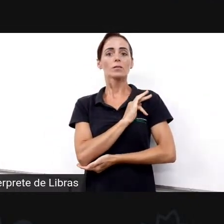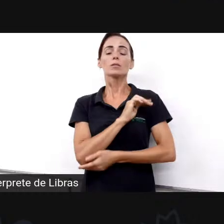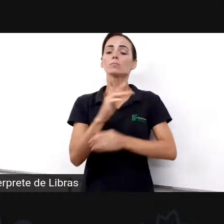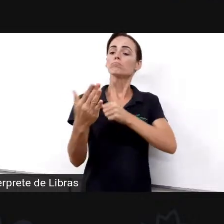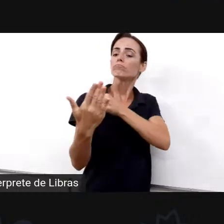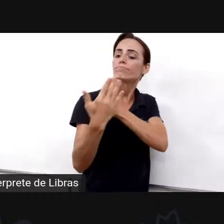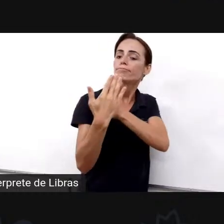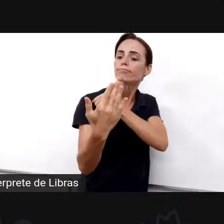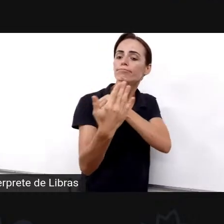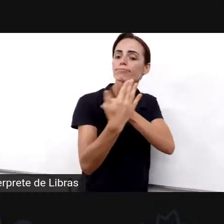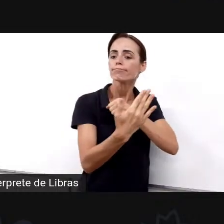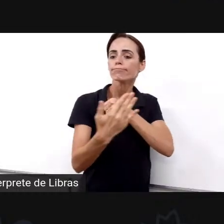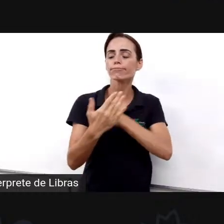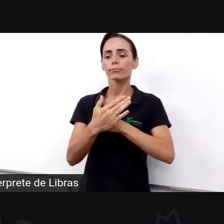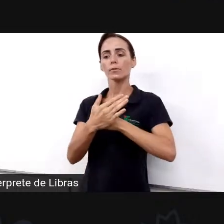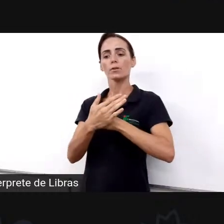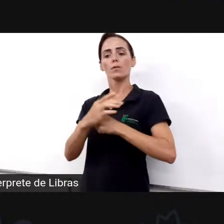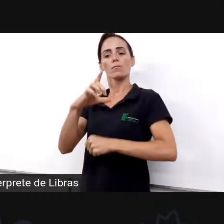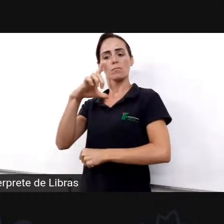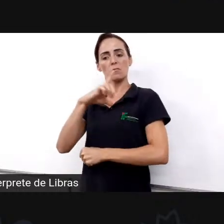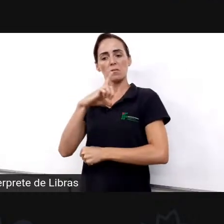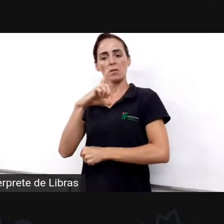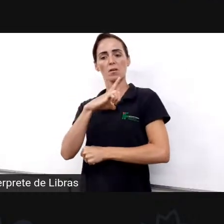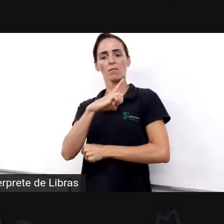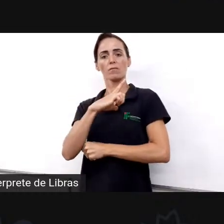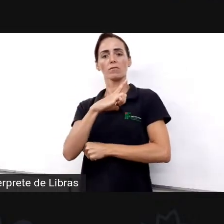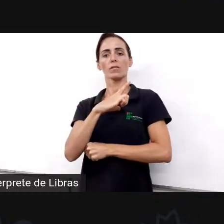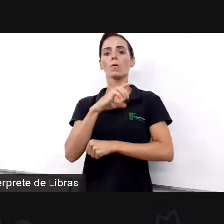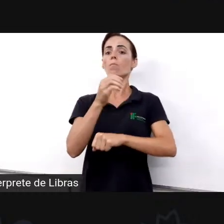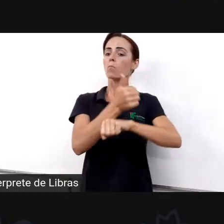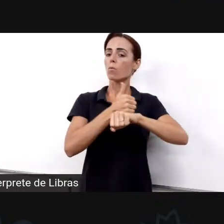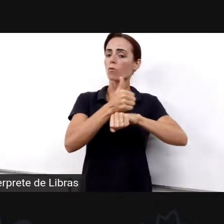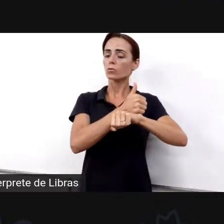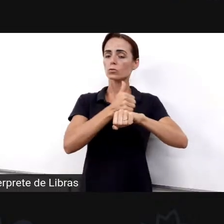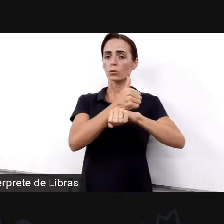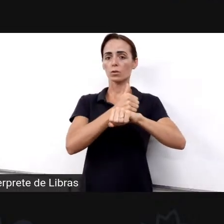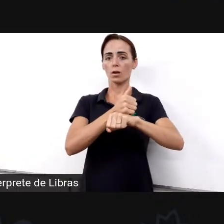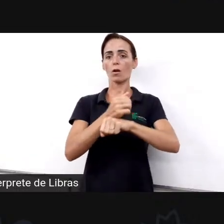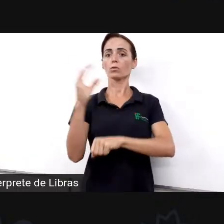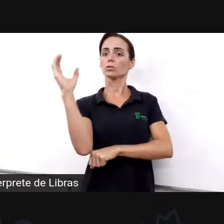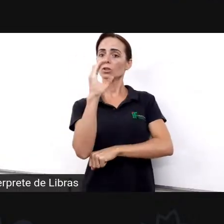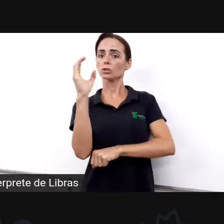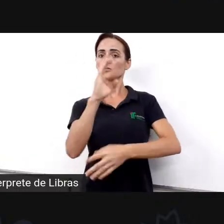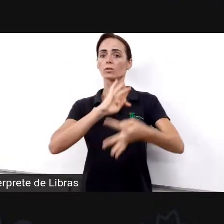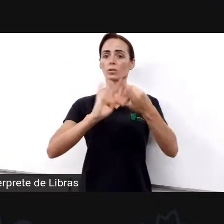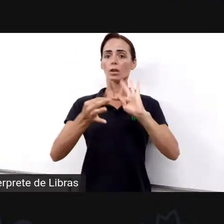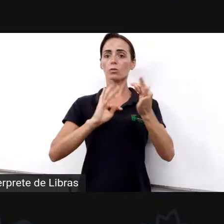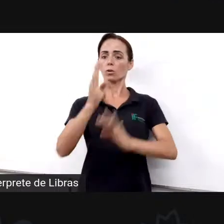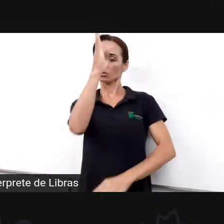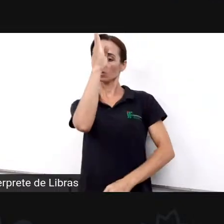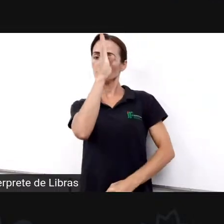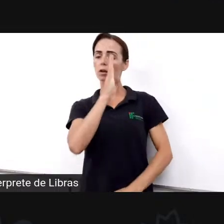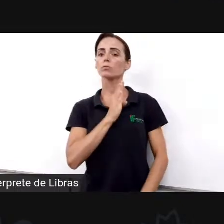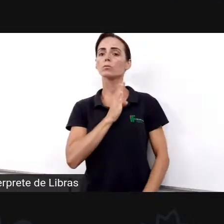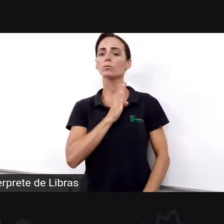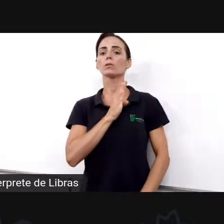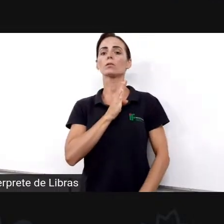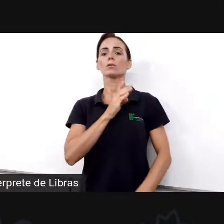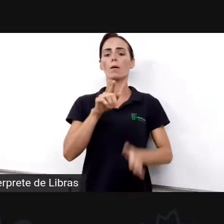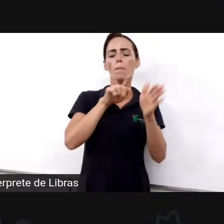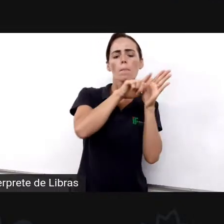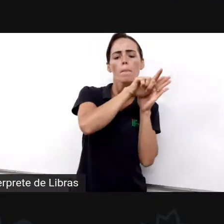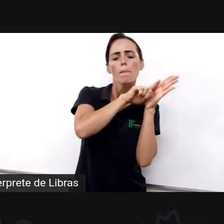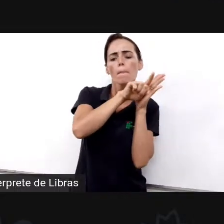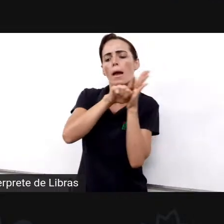formação profissional, científica, tecnológica, pública e gratuita, por meio do ensino da pesquisa, cumprindo com a